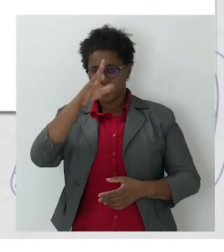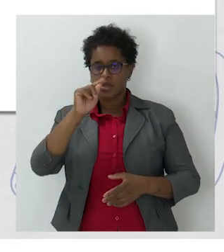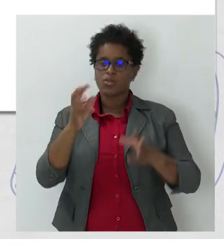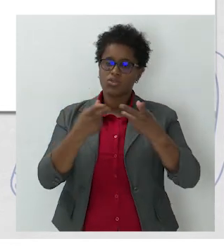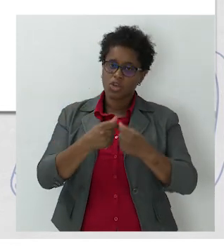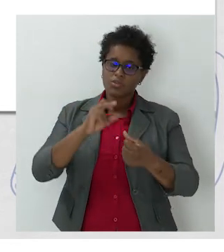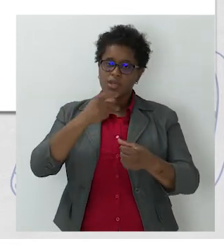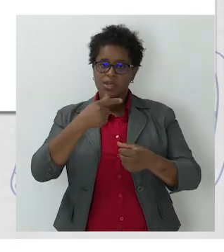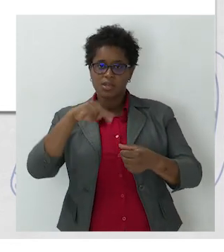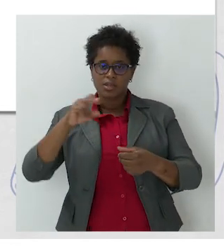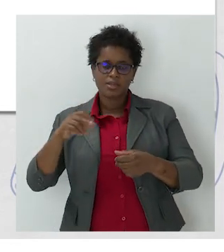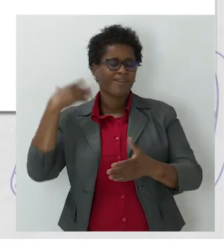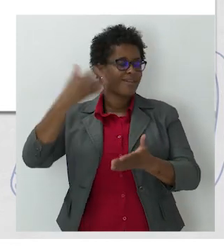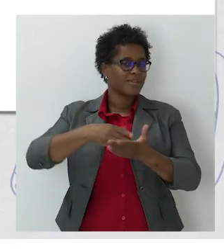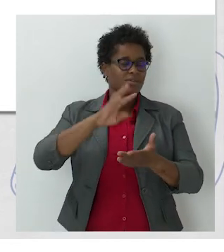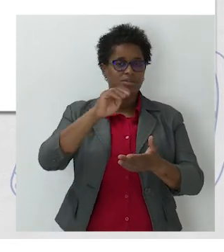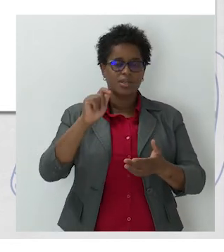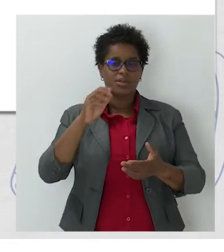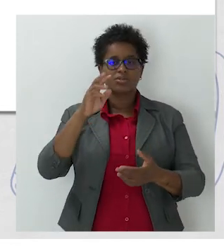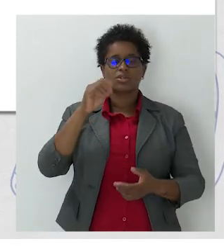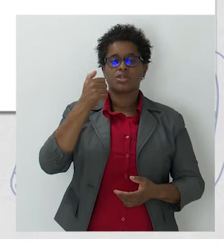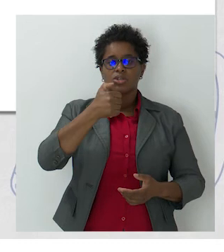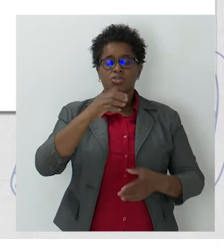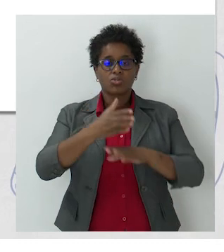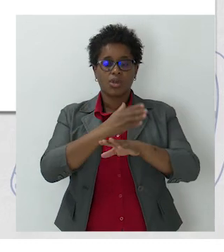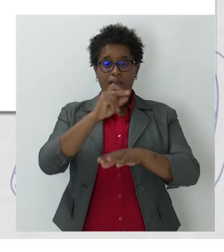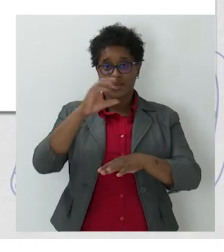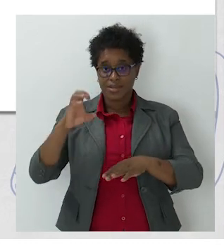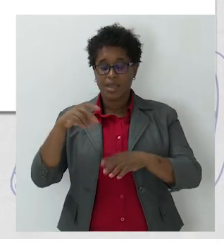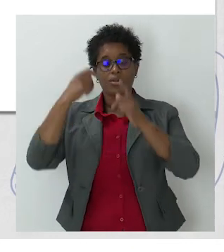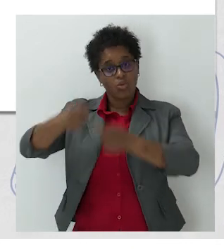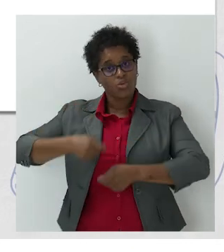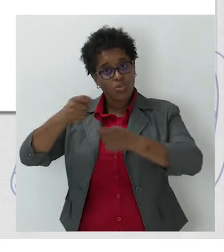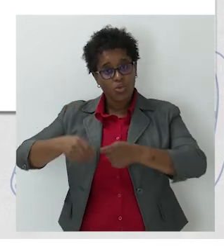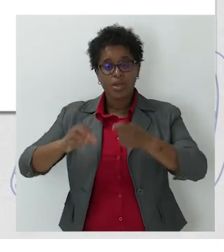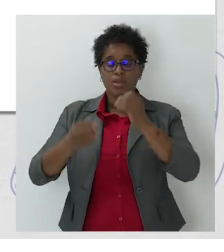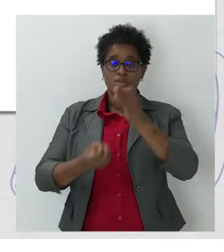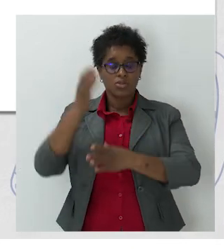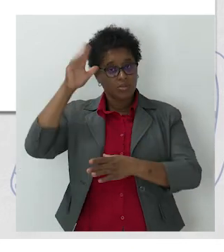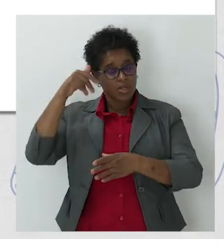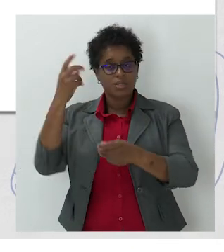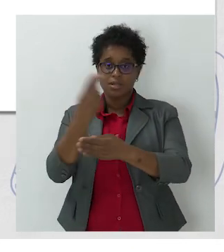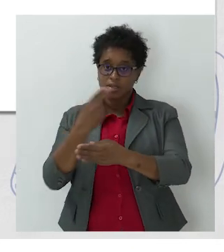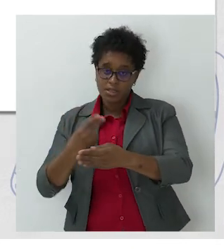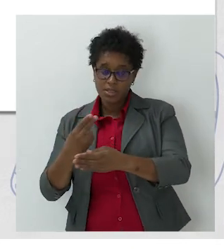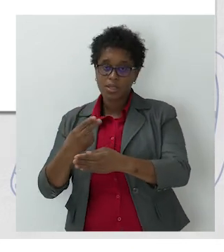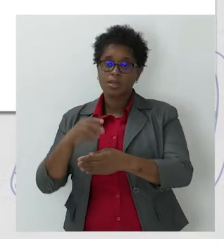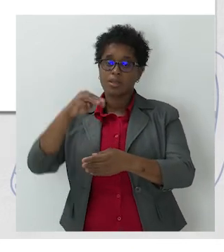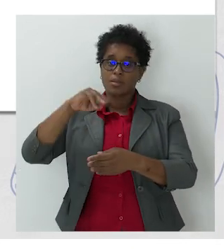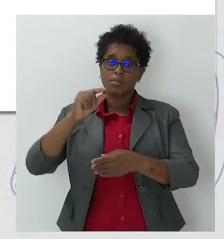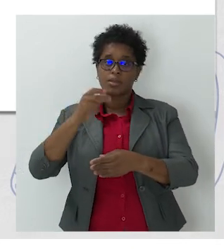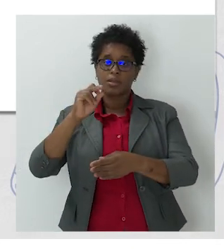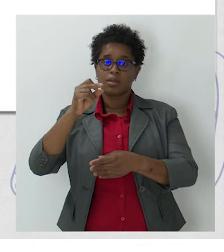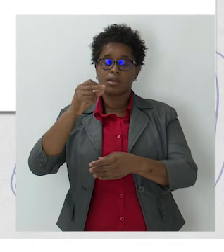Atenas até o século V a.C. eram agricultura, pecuária, produção artesanal, metalurgia